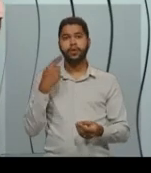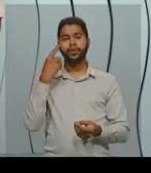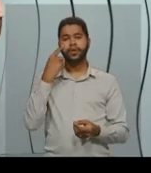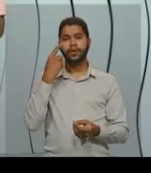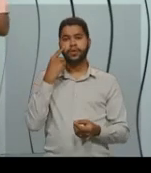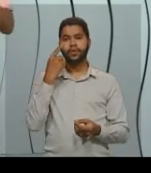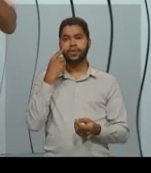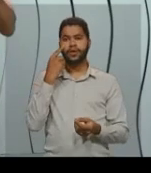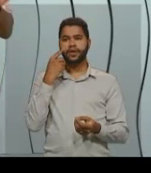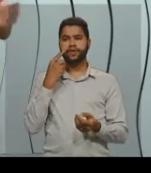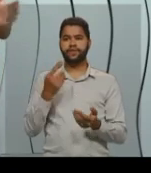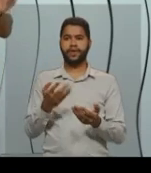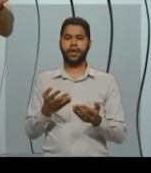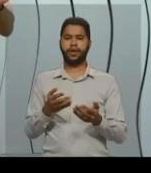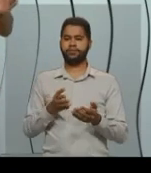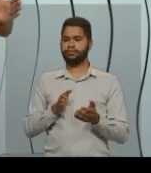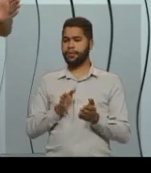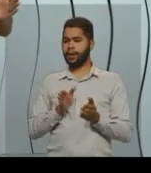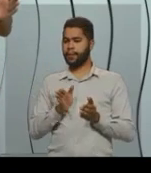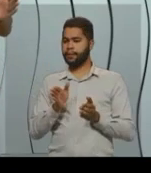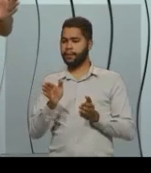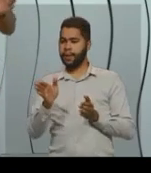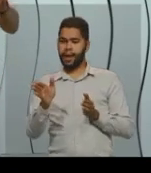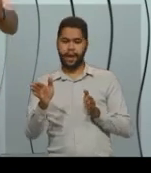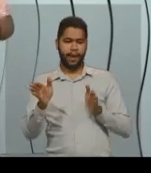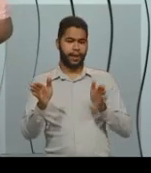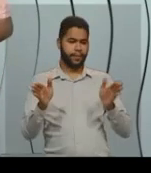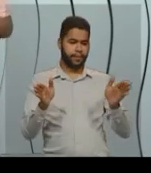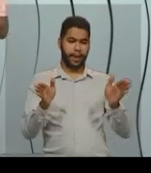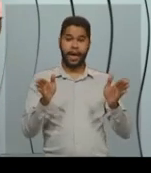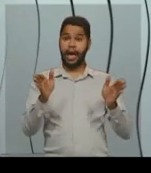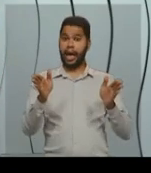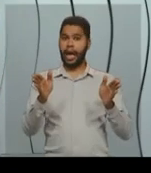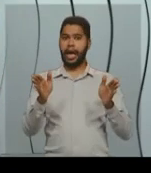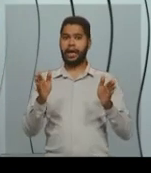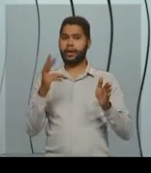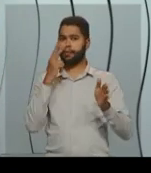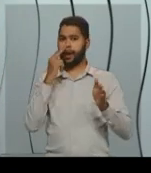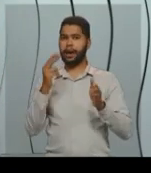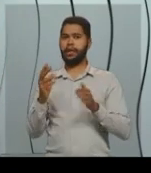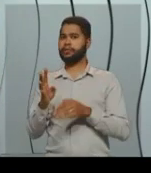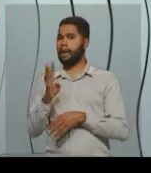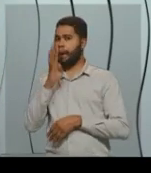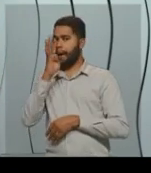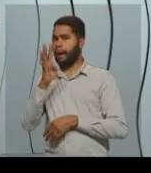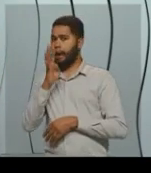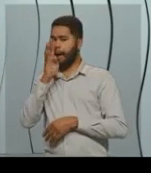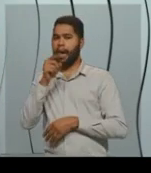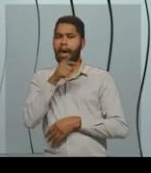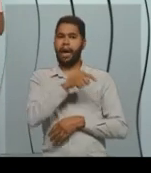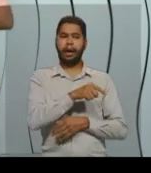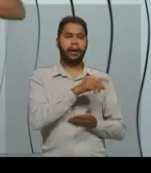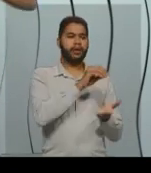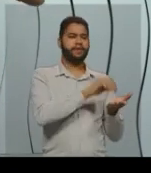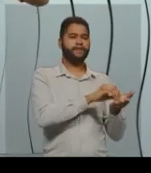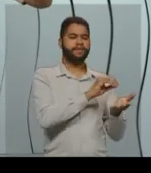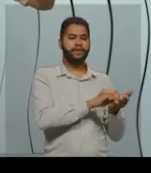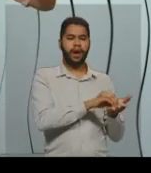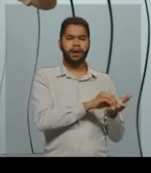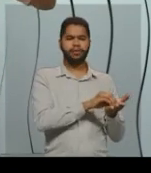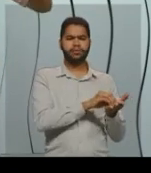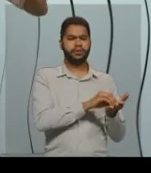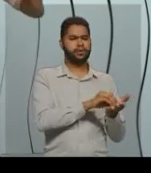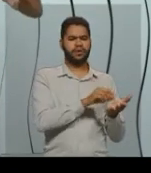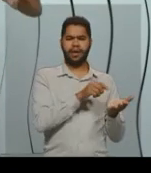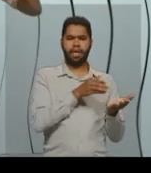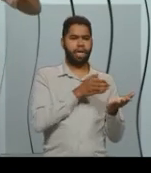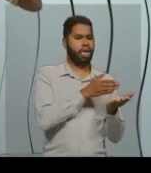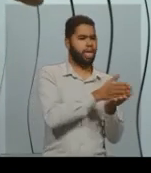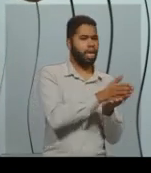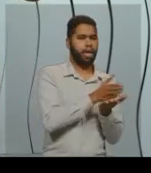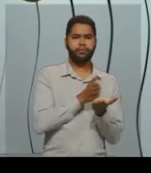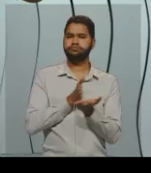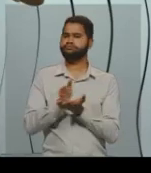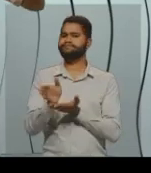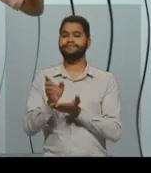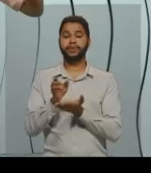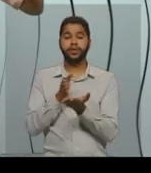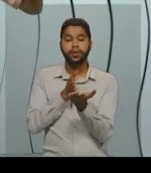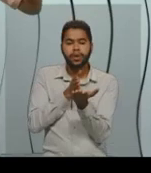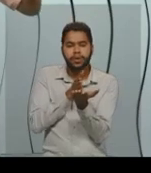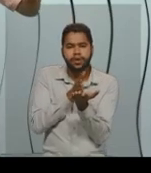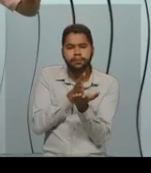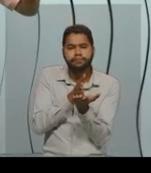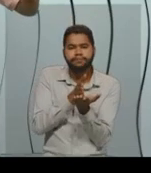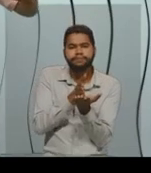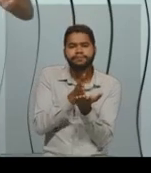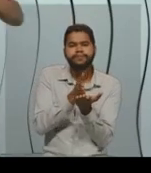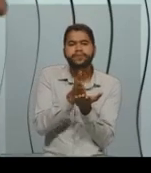meio termo entre o excesso e a falta. Uma ação correta é aquela que não é nem excessiva e nem carente,